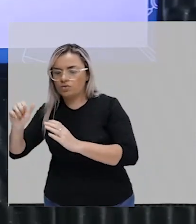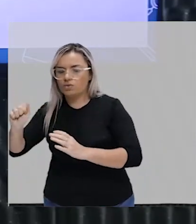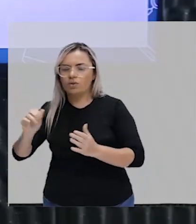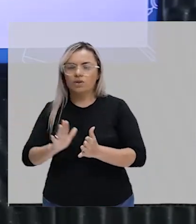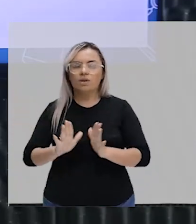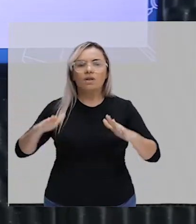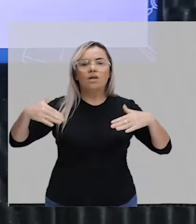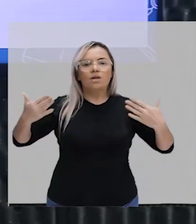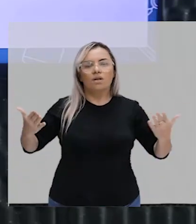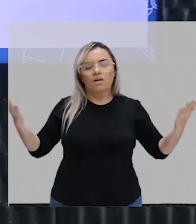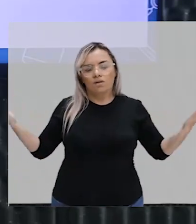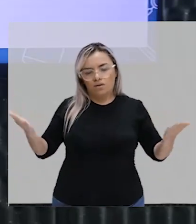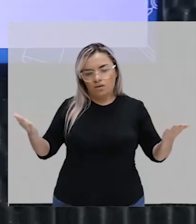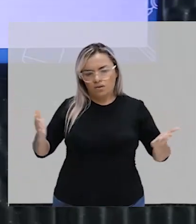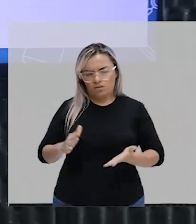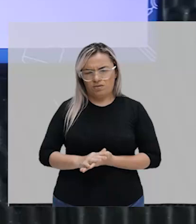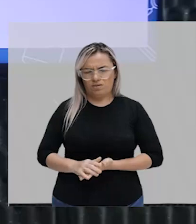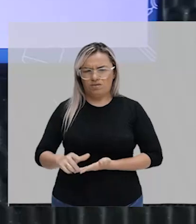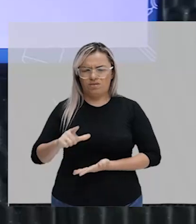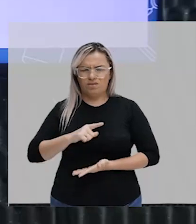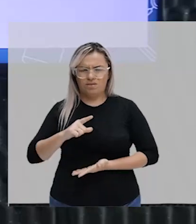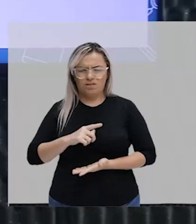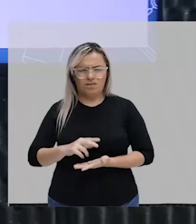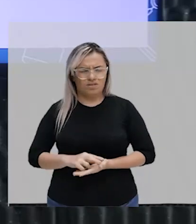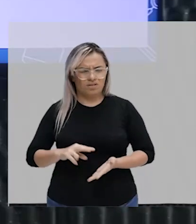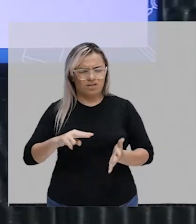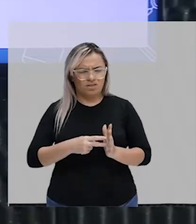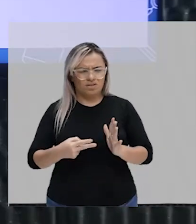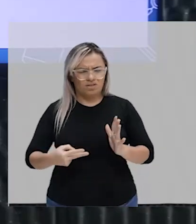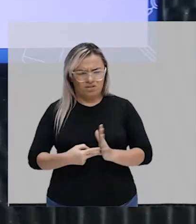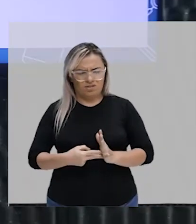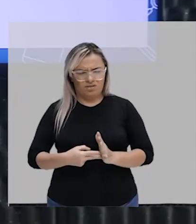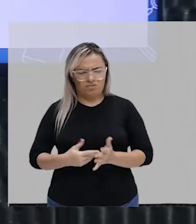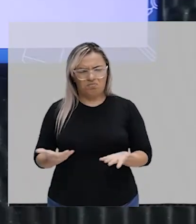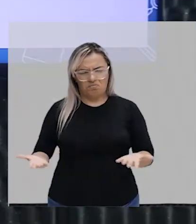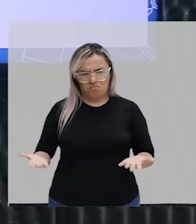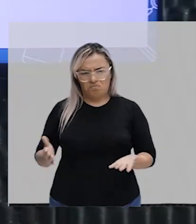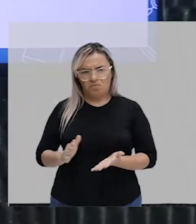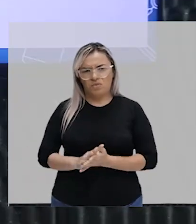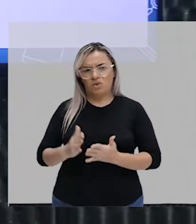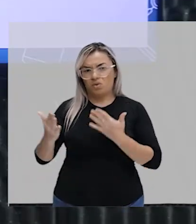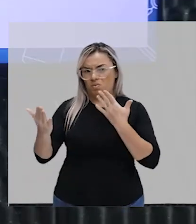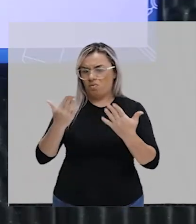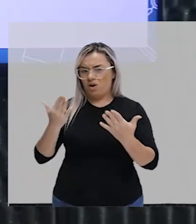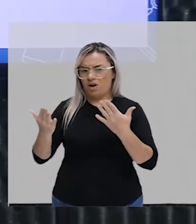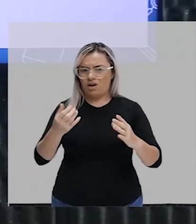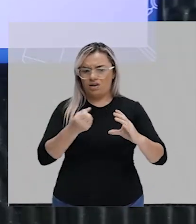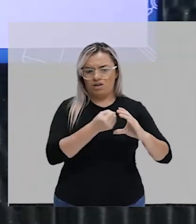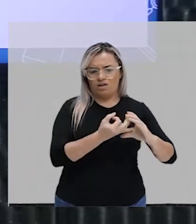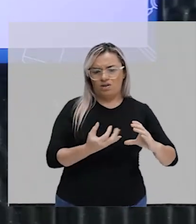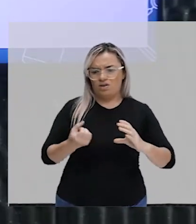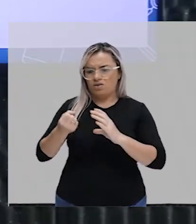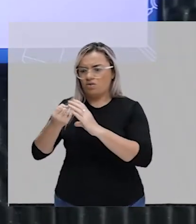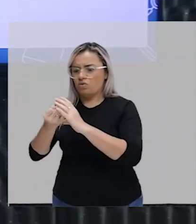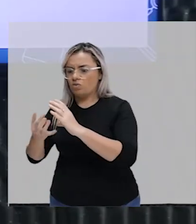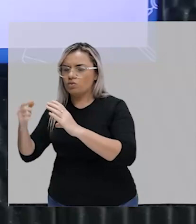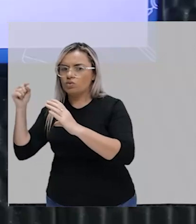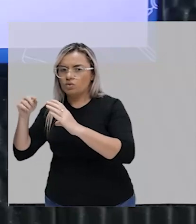gente? Existe isso? Faz sentido? Porque aqui agora eu estou comparando conjuntos. O que você me diz? Olha